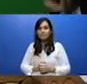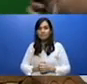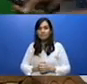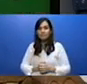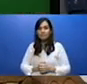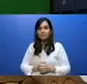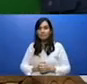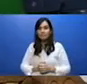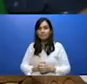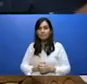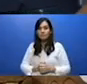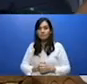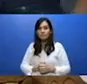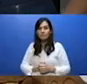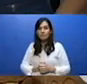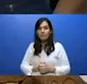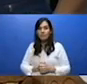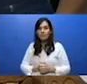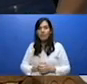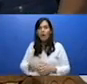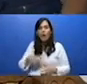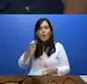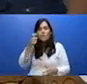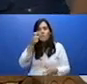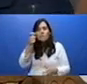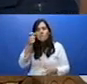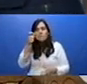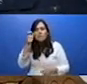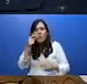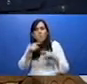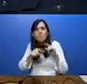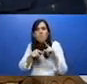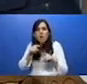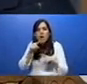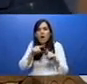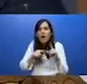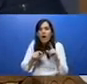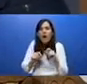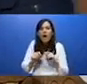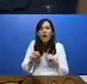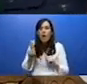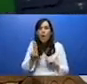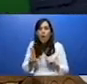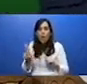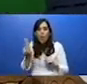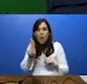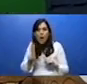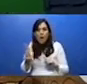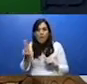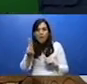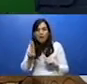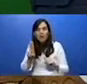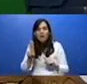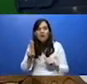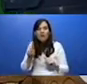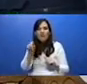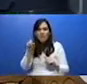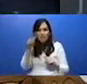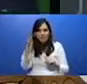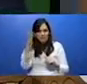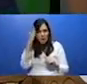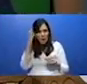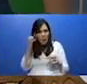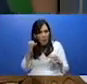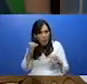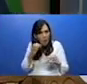265? E observando as ferramentas usadas, lembra que eu chamei a atenção para as ferramentas? Você conclui que o